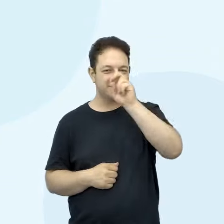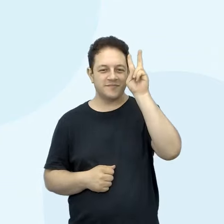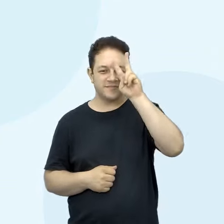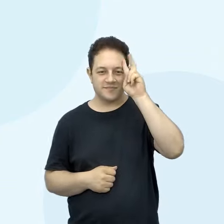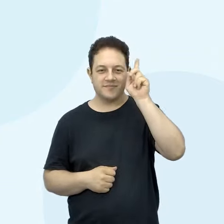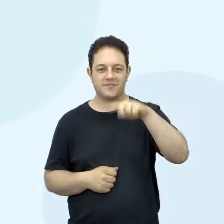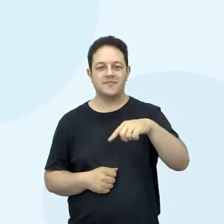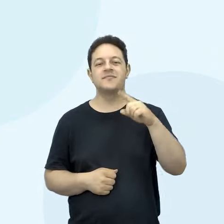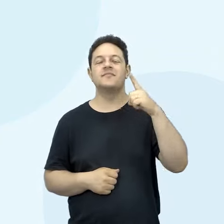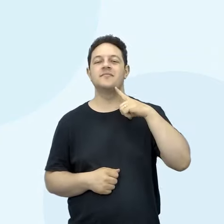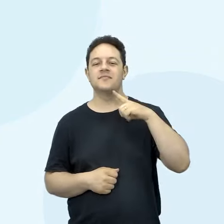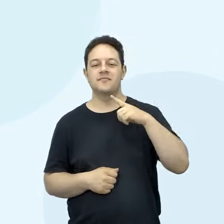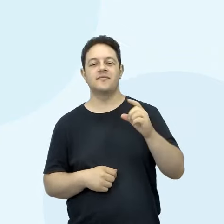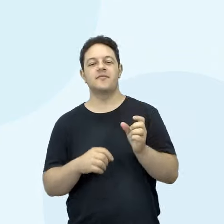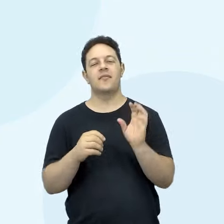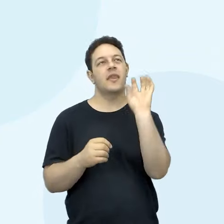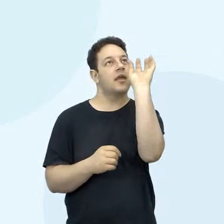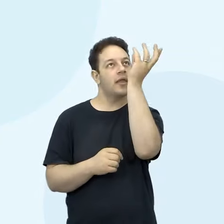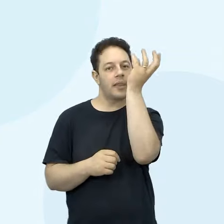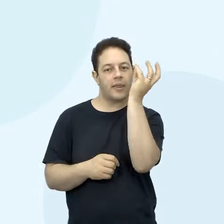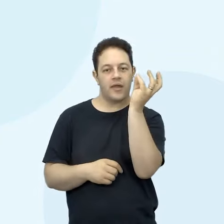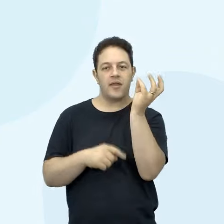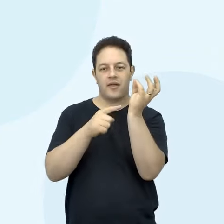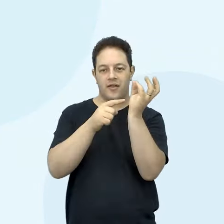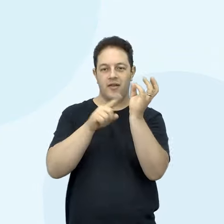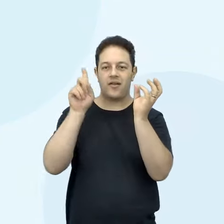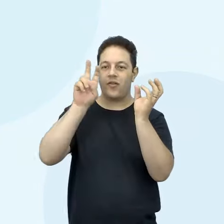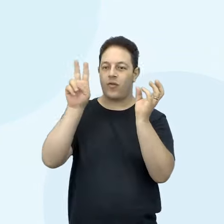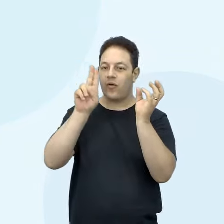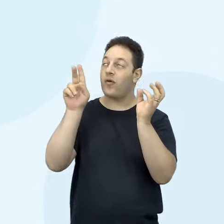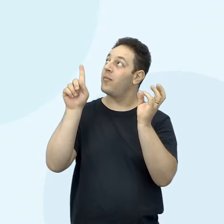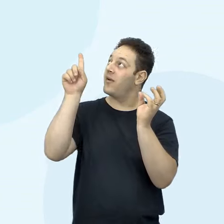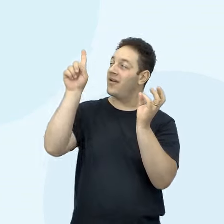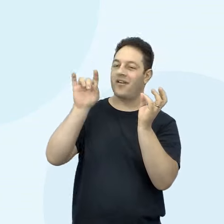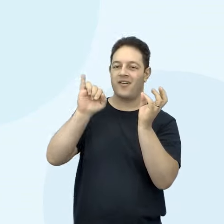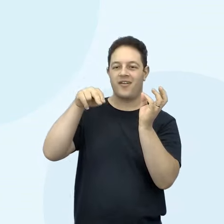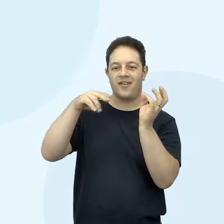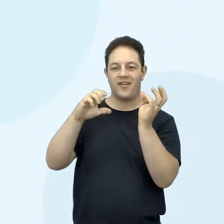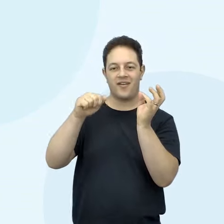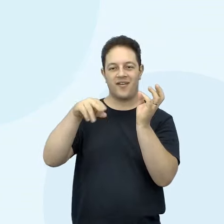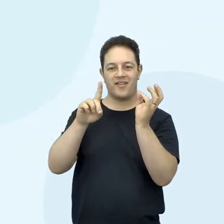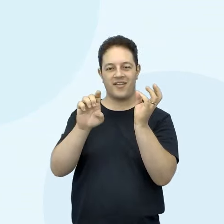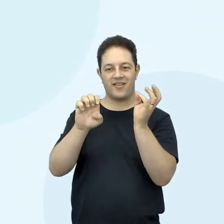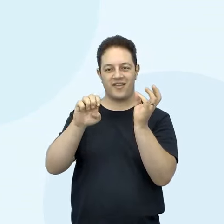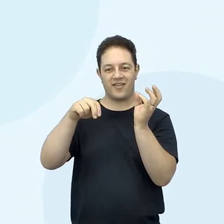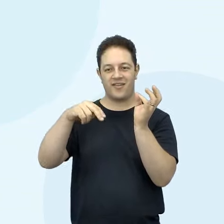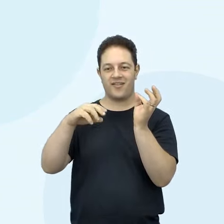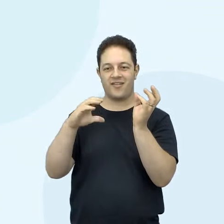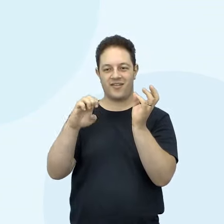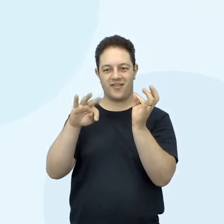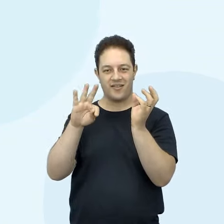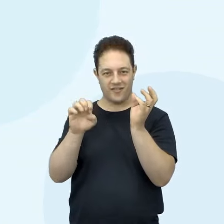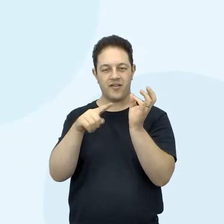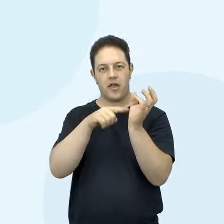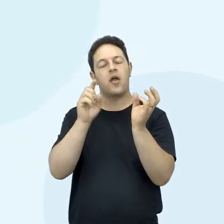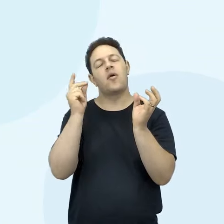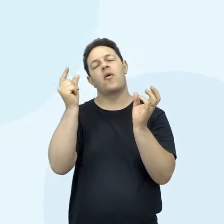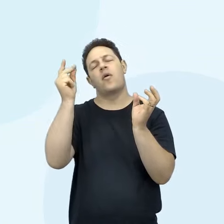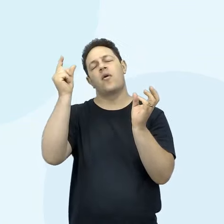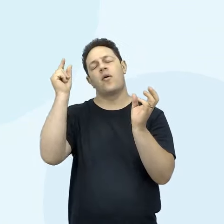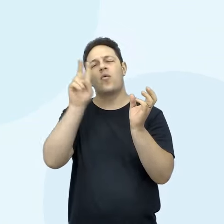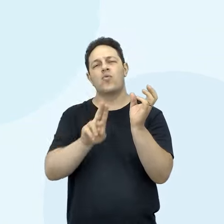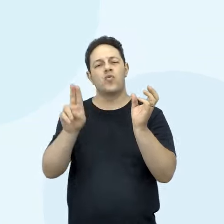lâmpada incandescente, que é um bicho bom, né? Funcionou aí para nós aí durante basicamente um